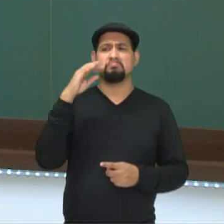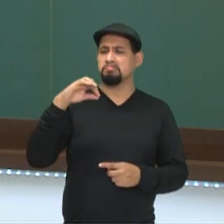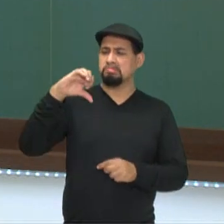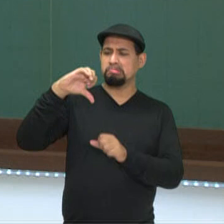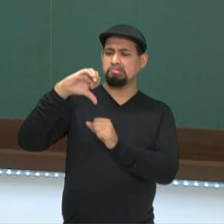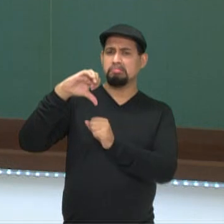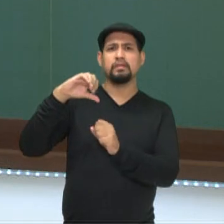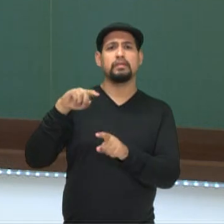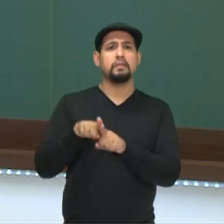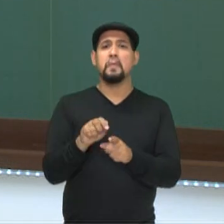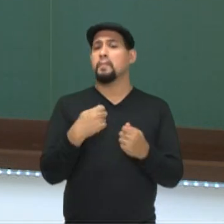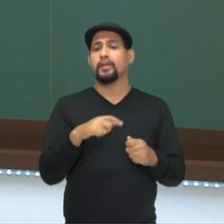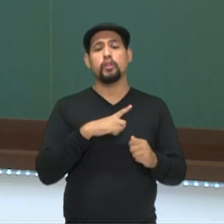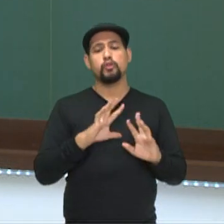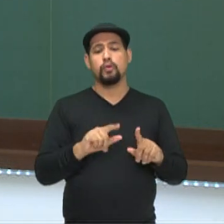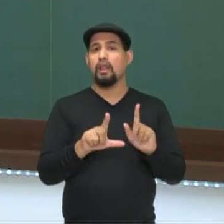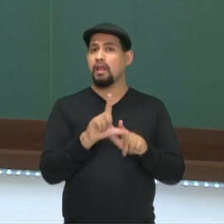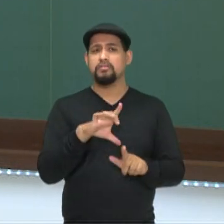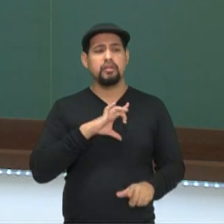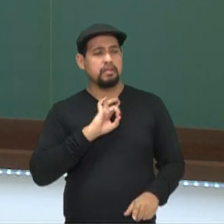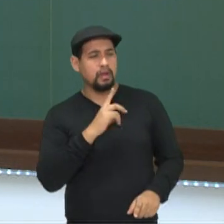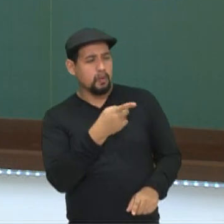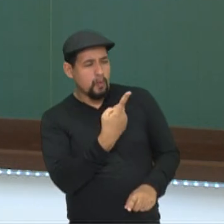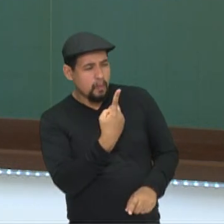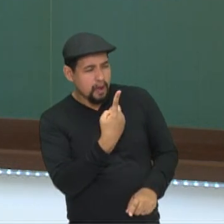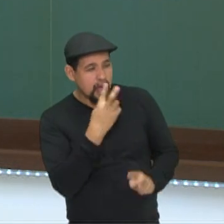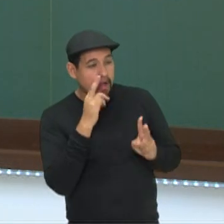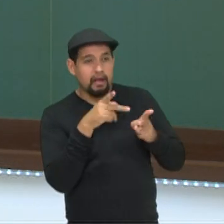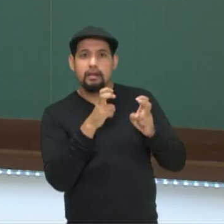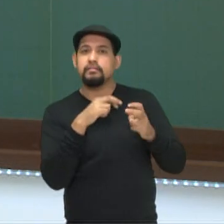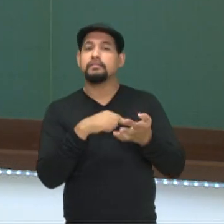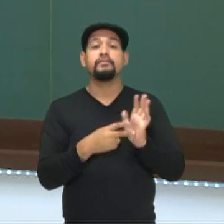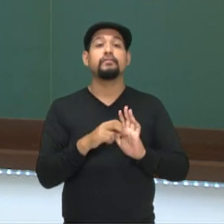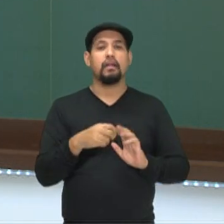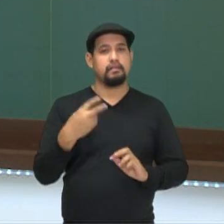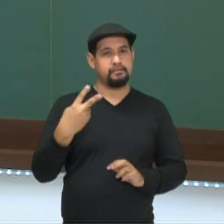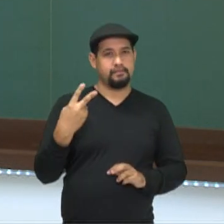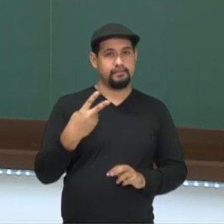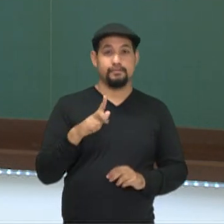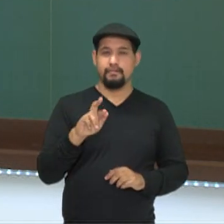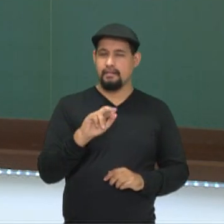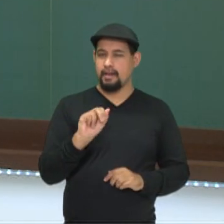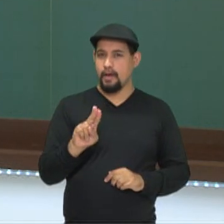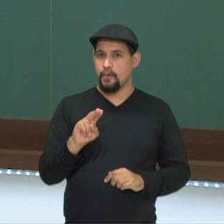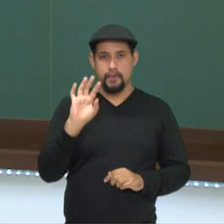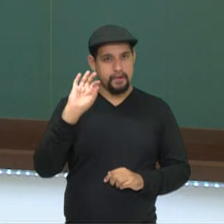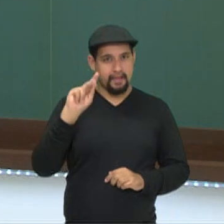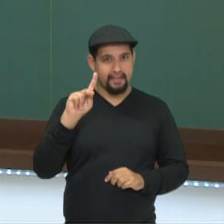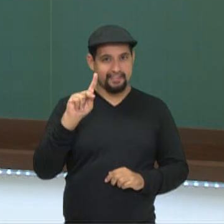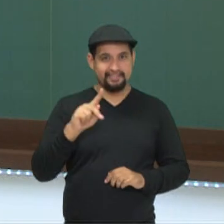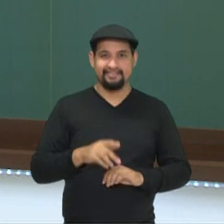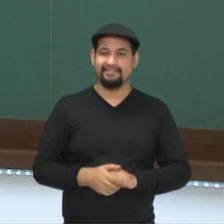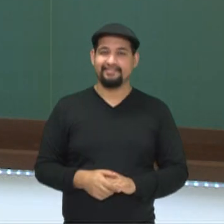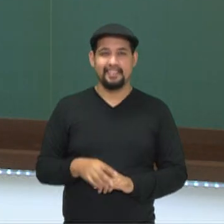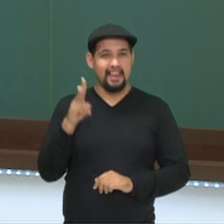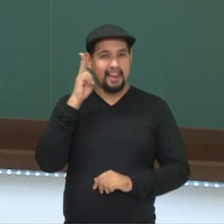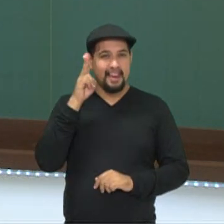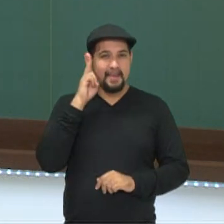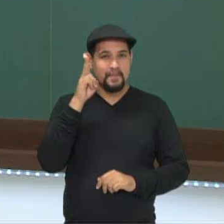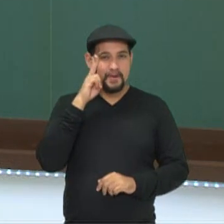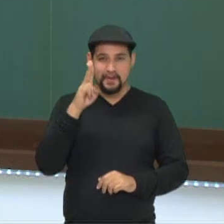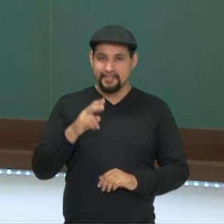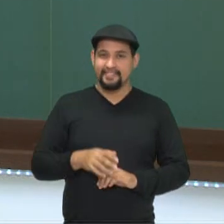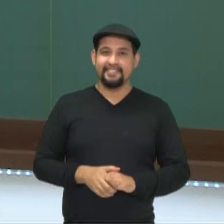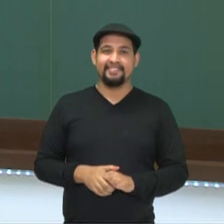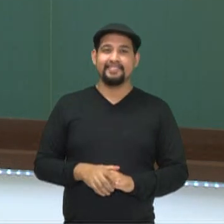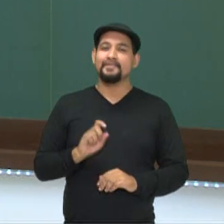aparecer em todas as letras. Apareceu em uma, já é do segundo grau, ok? Lembraram a equação do segundo